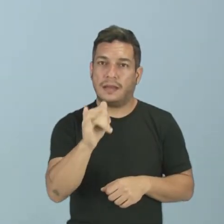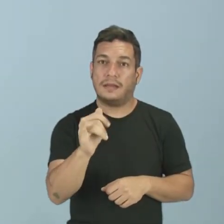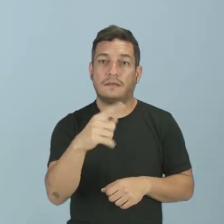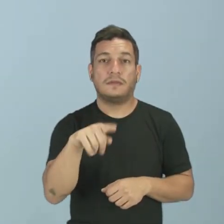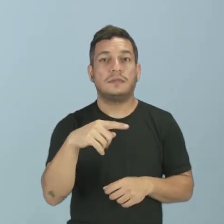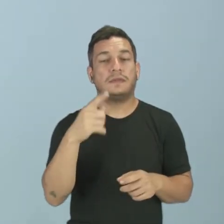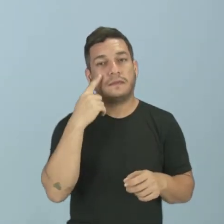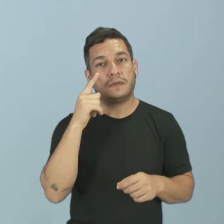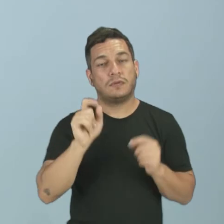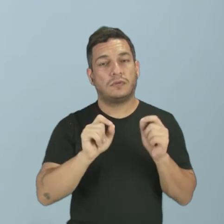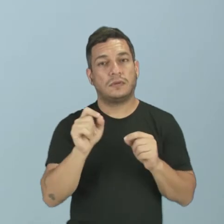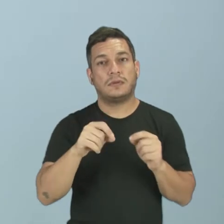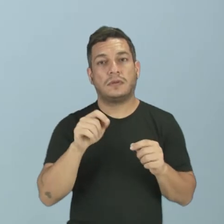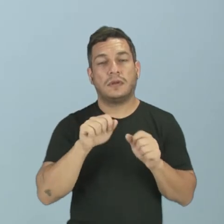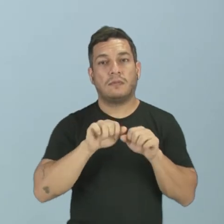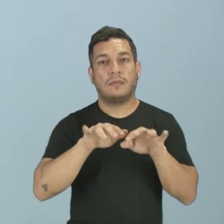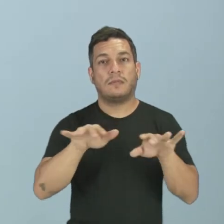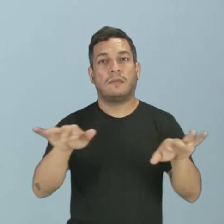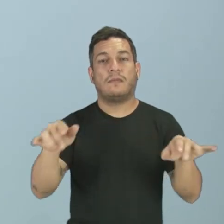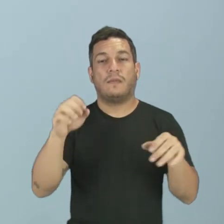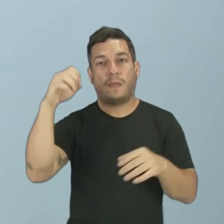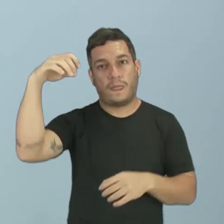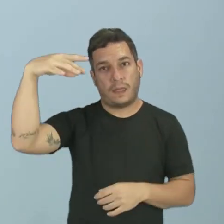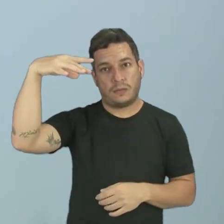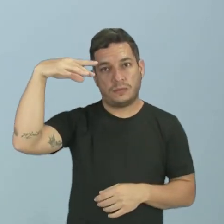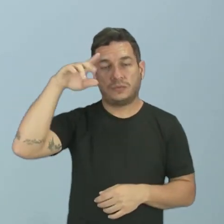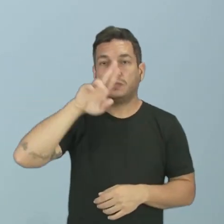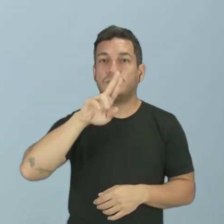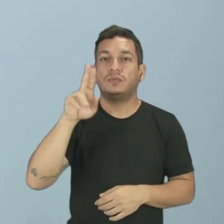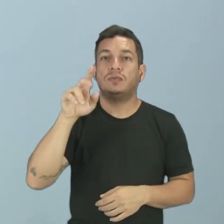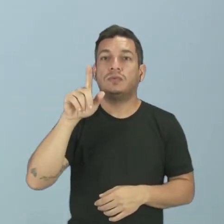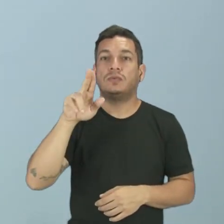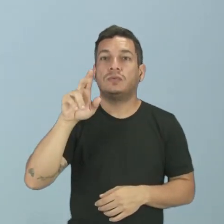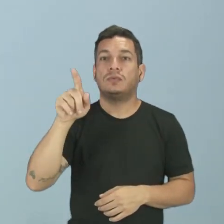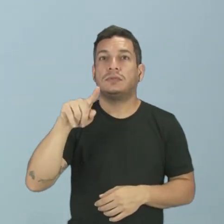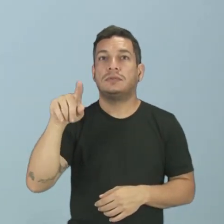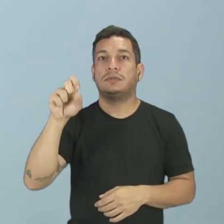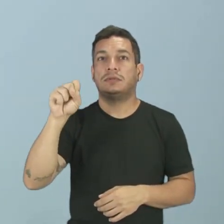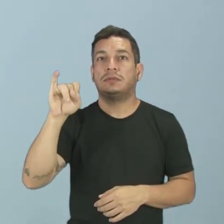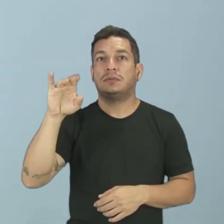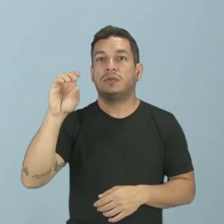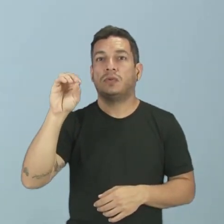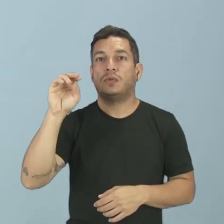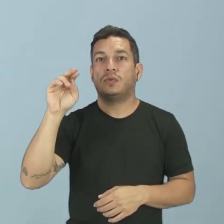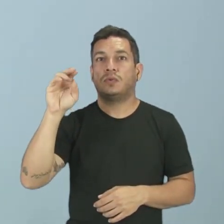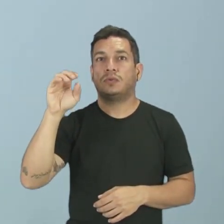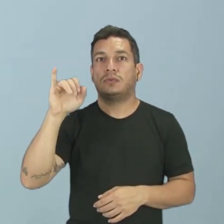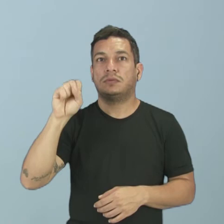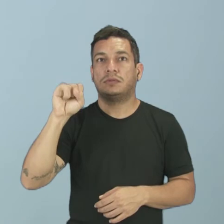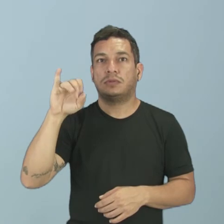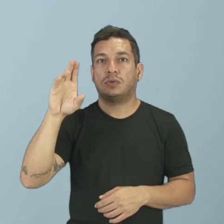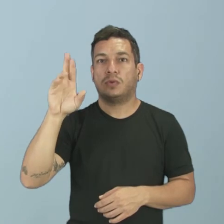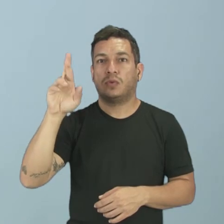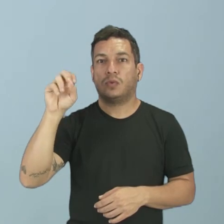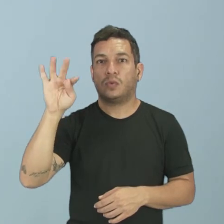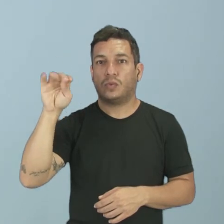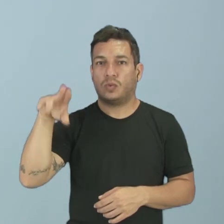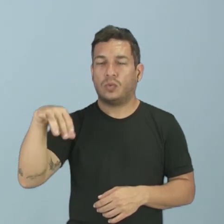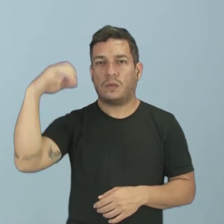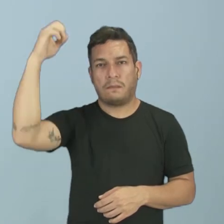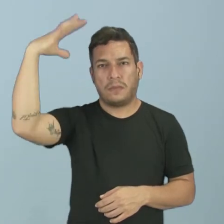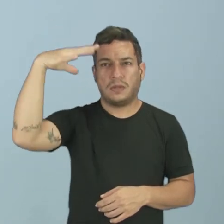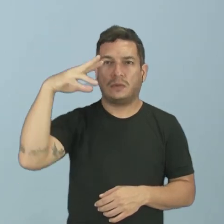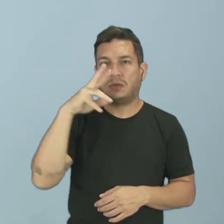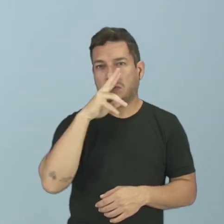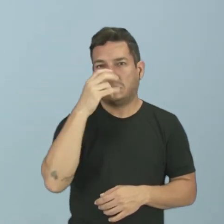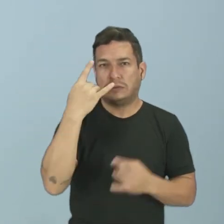vai ter essa emissão de luz, chamada de luz síncrono, em altíssimo brilho.